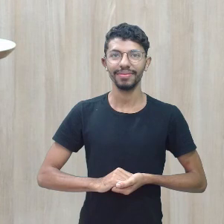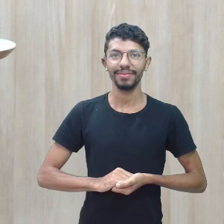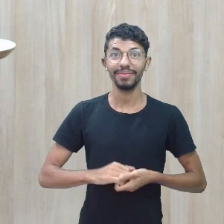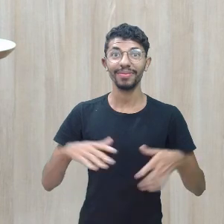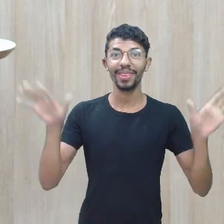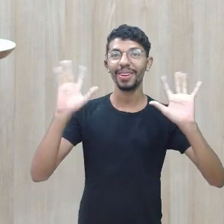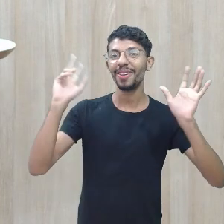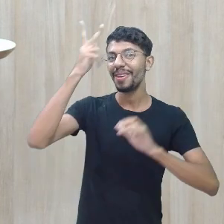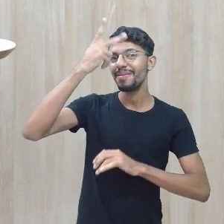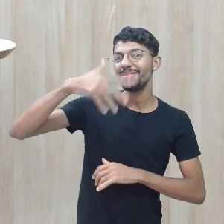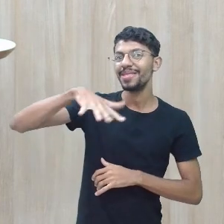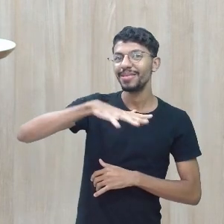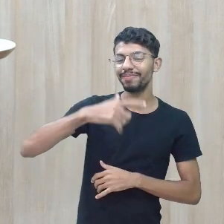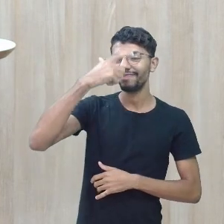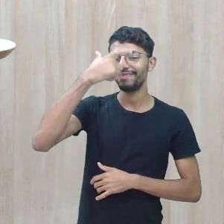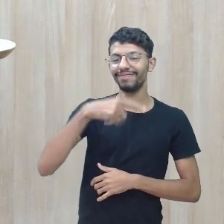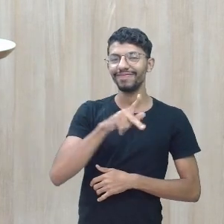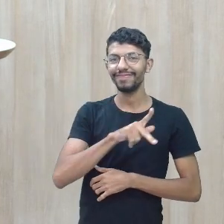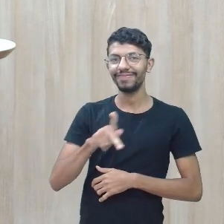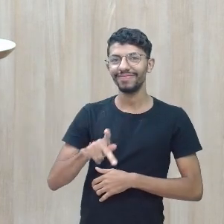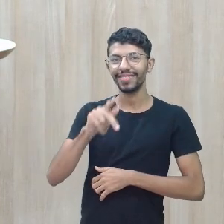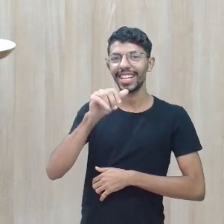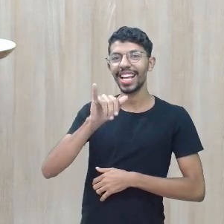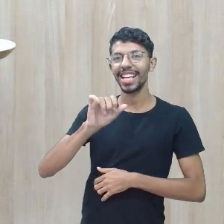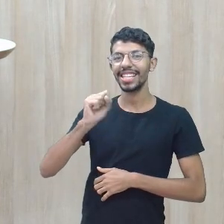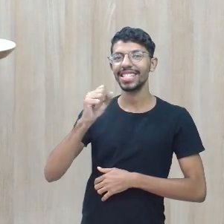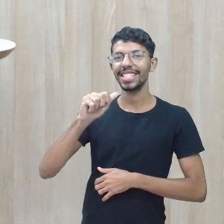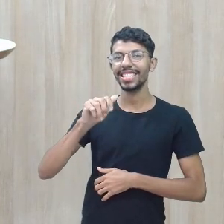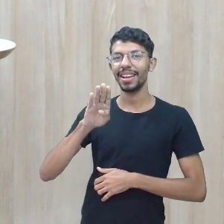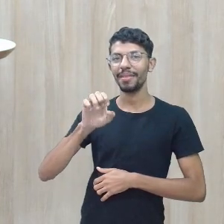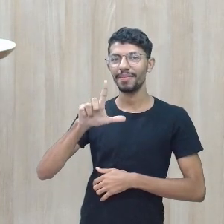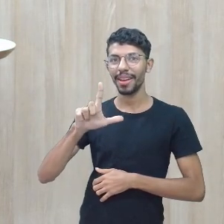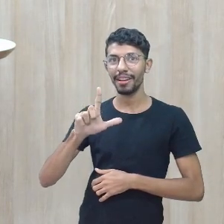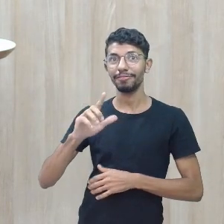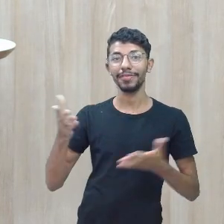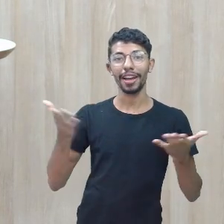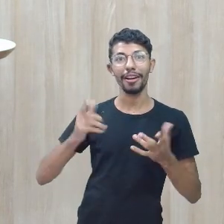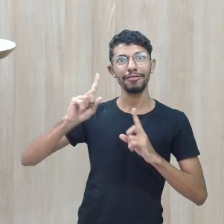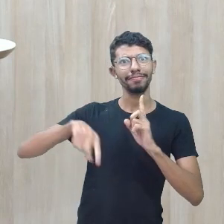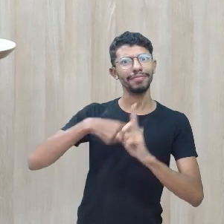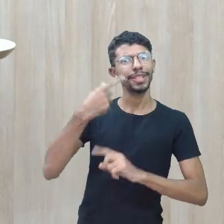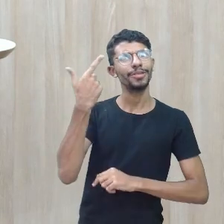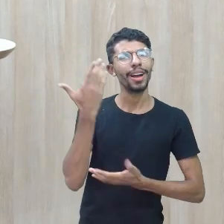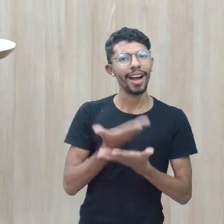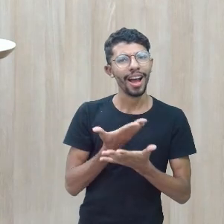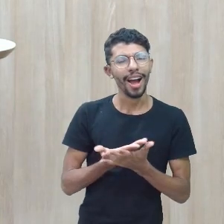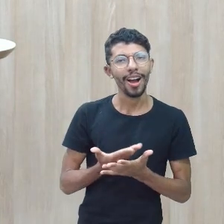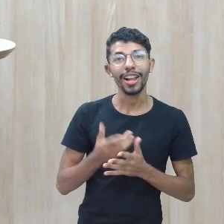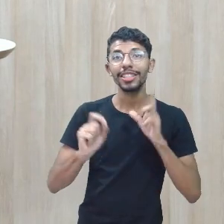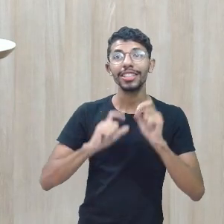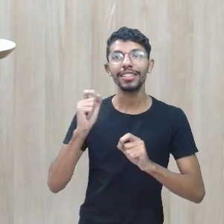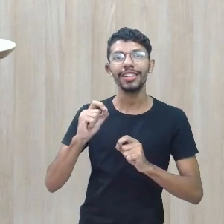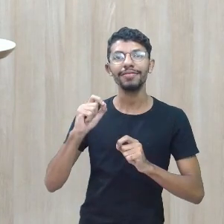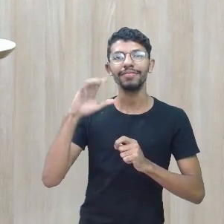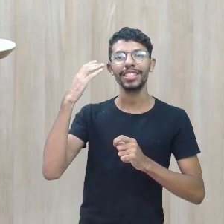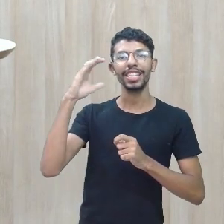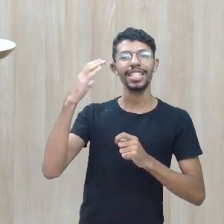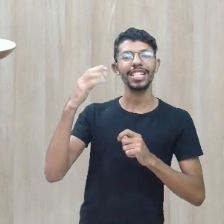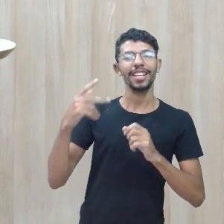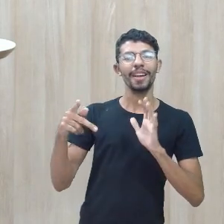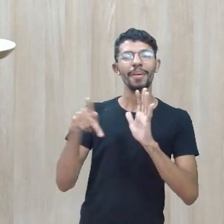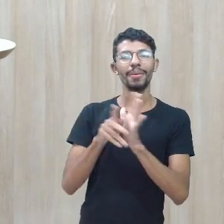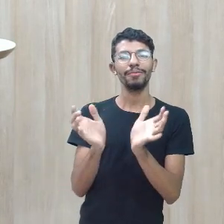Olá, pessoal. Eu sou a professora Isabel. Estamos com mais uma aula de ciências para o 6º ano. Sejam todos